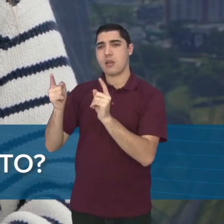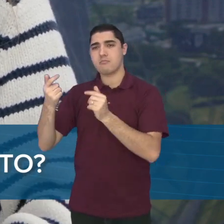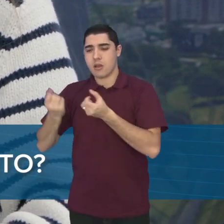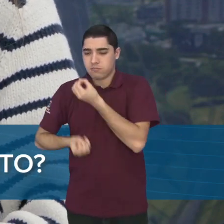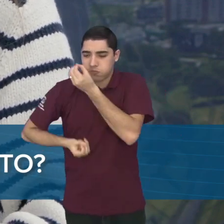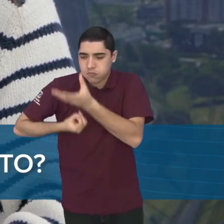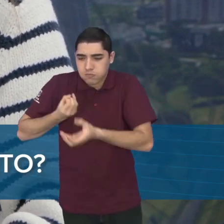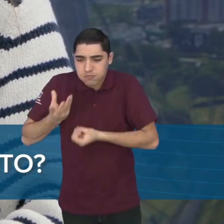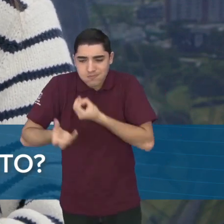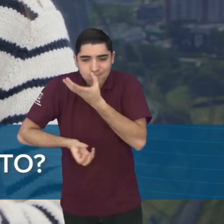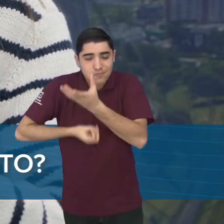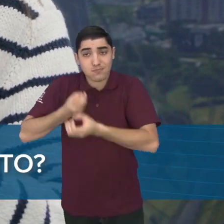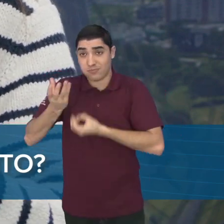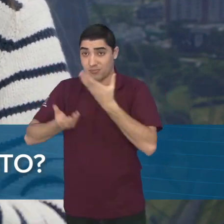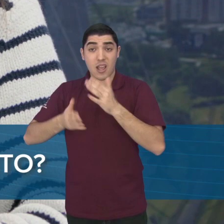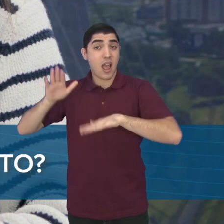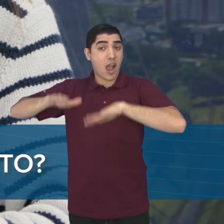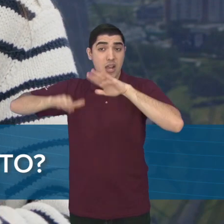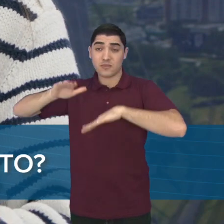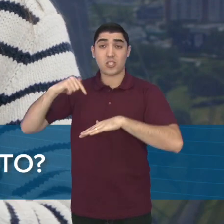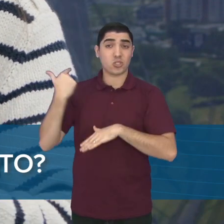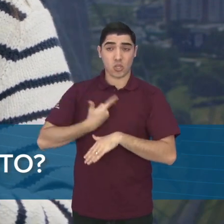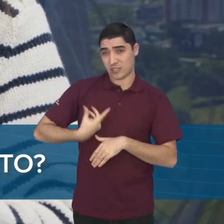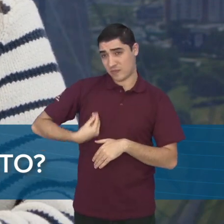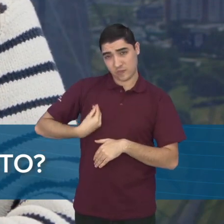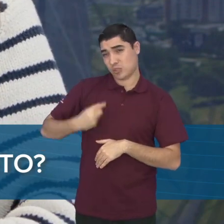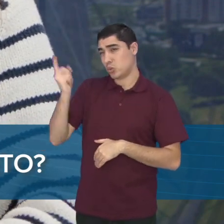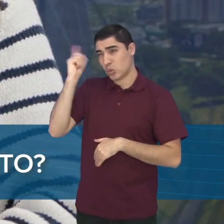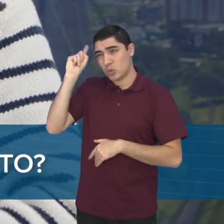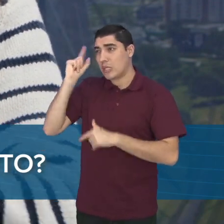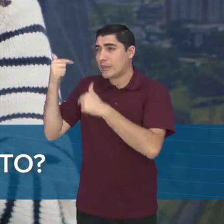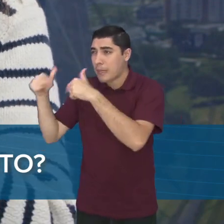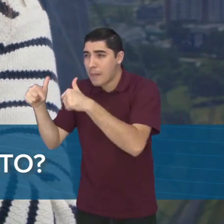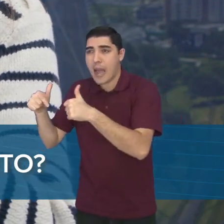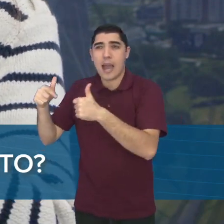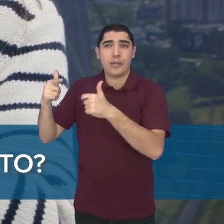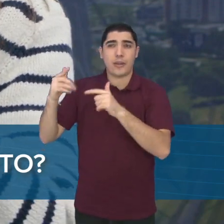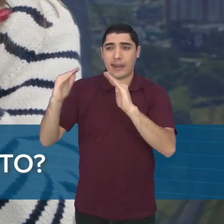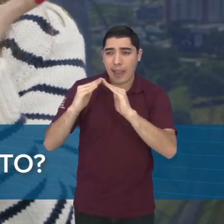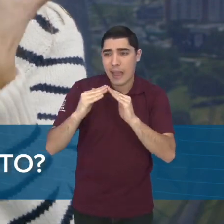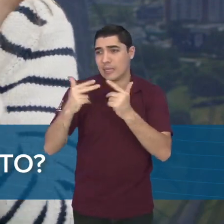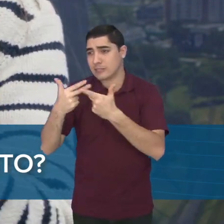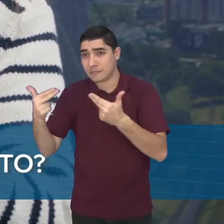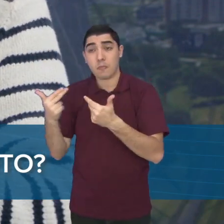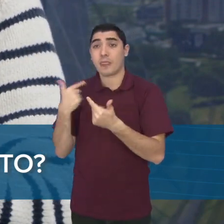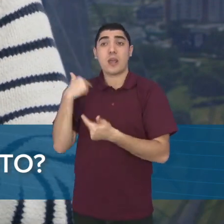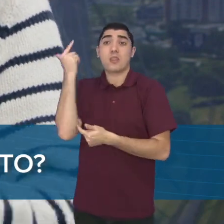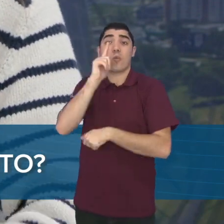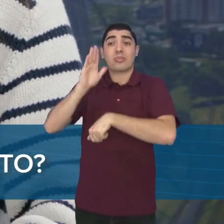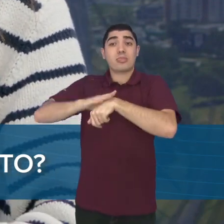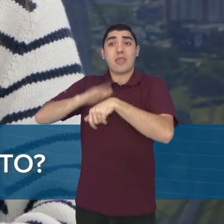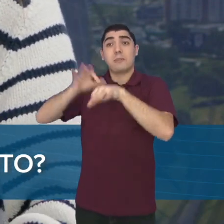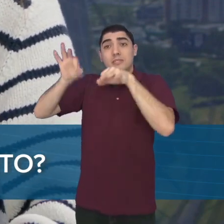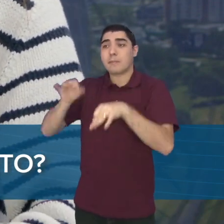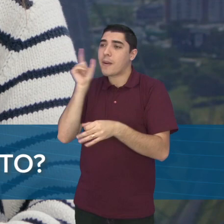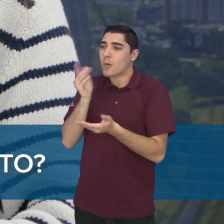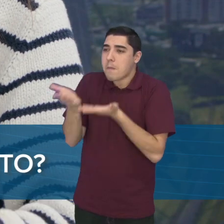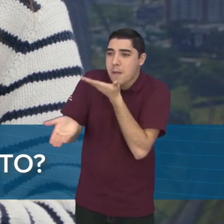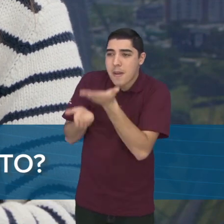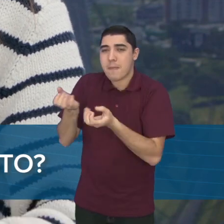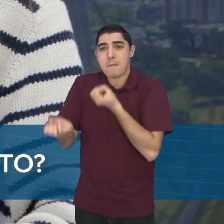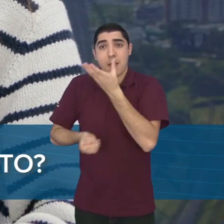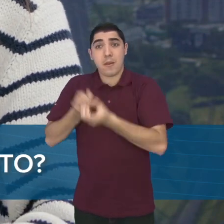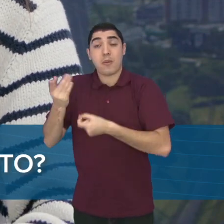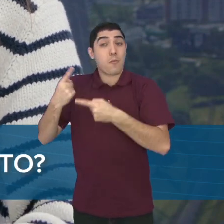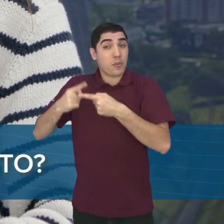a gente não para pensar, para tentar olhar, para tentar entender, o que sentiu, para identificar, né, alguma emoção, porque é